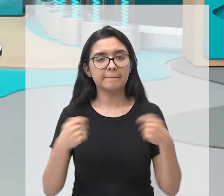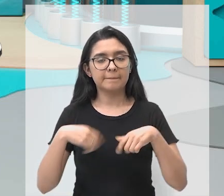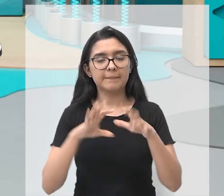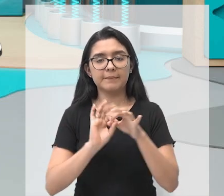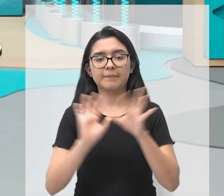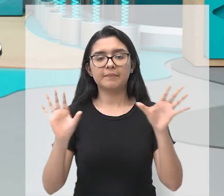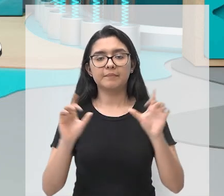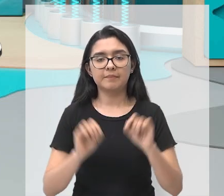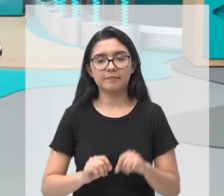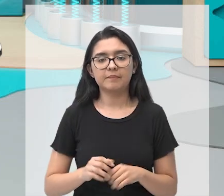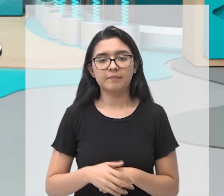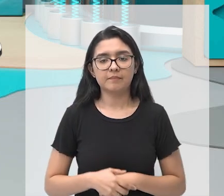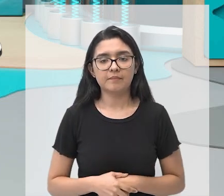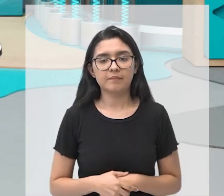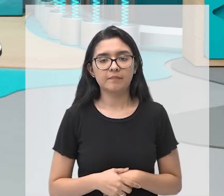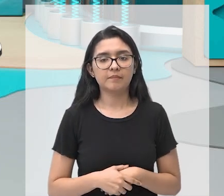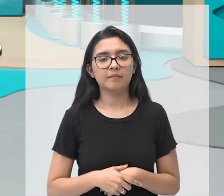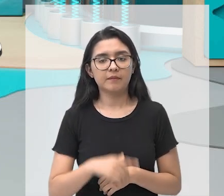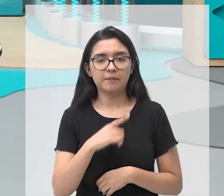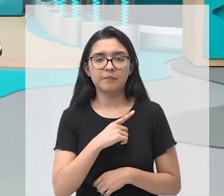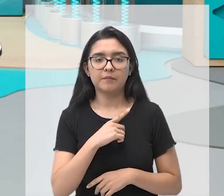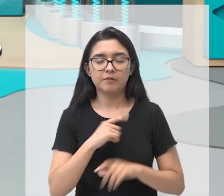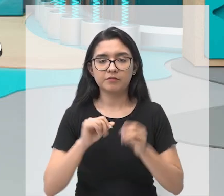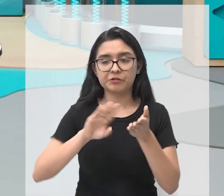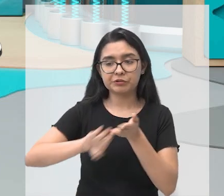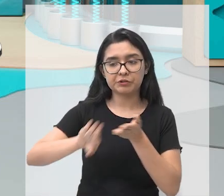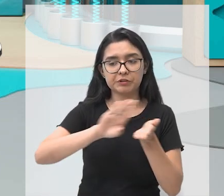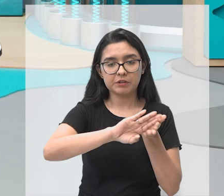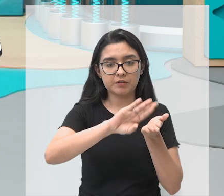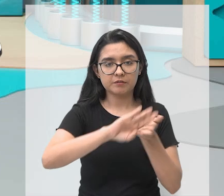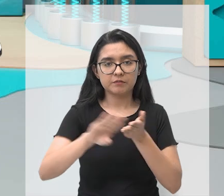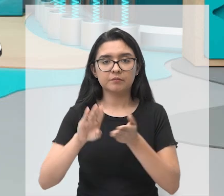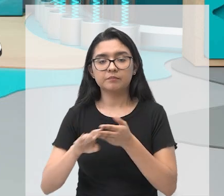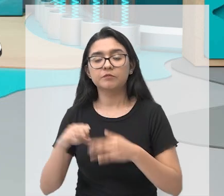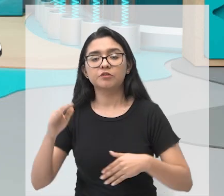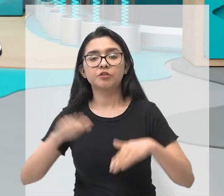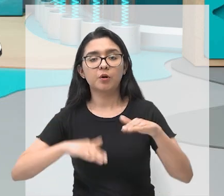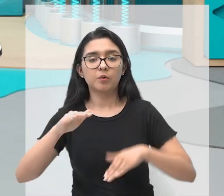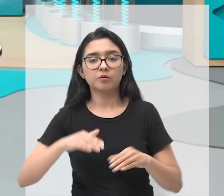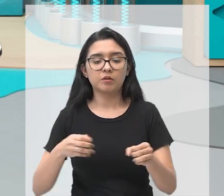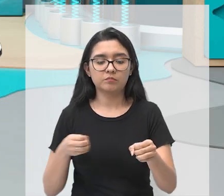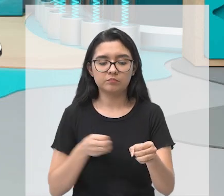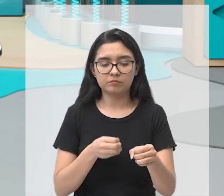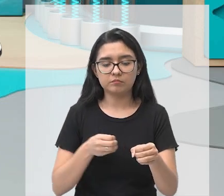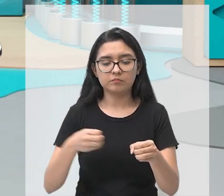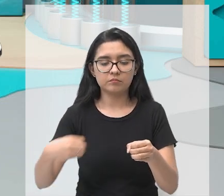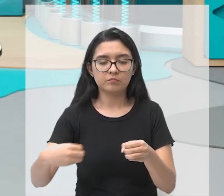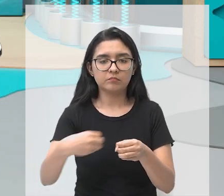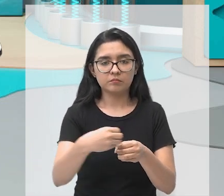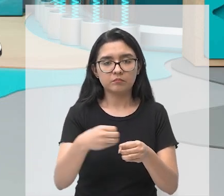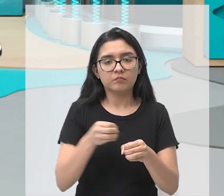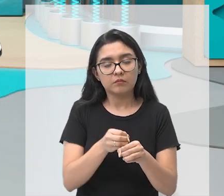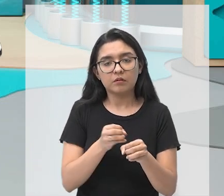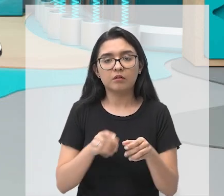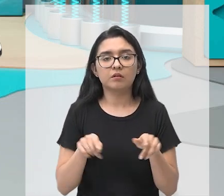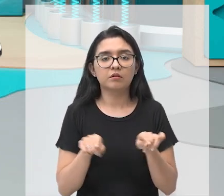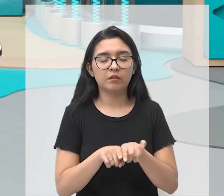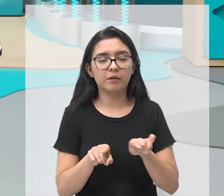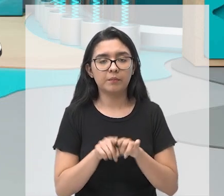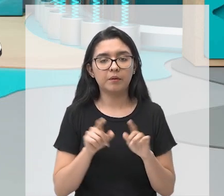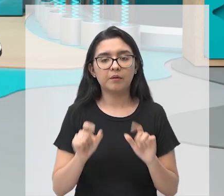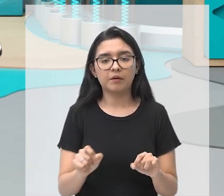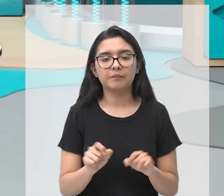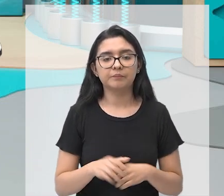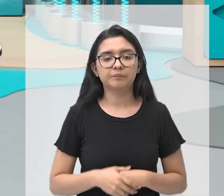aos jogadores eliminarem ali uns aos outros, né, através do distanciamento das bochas. Isso eles